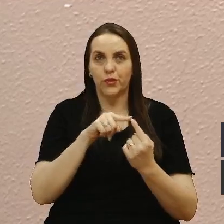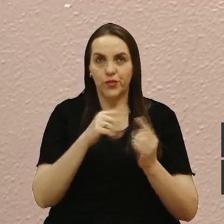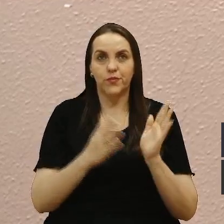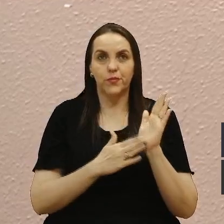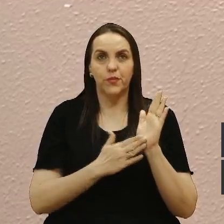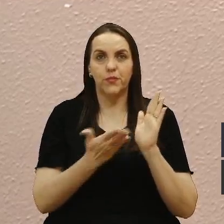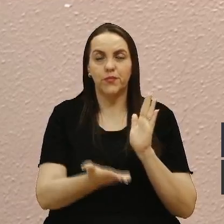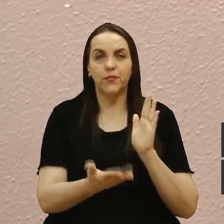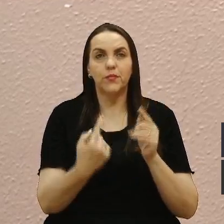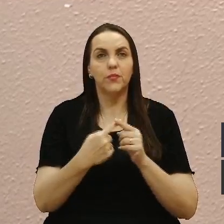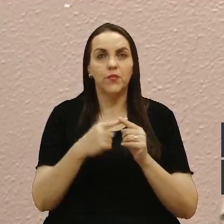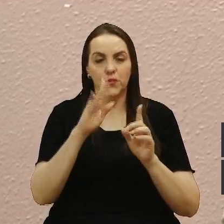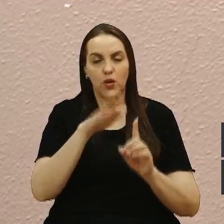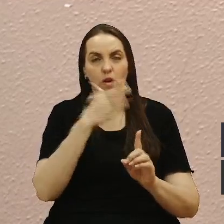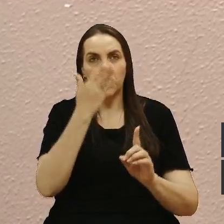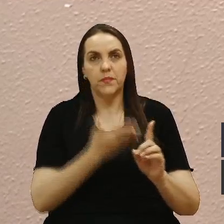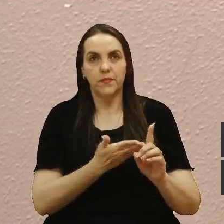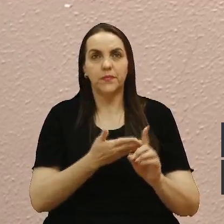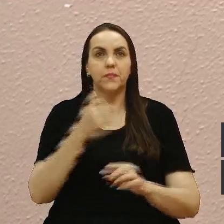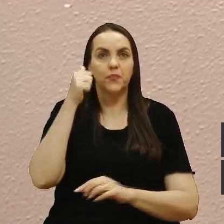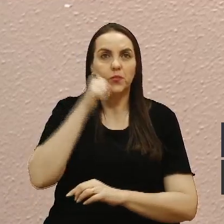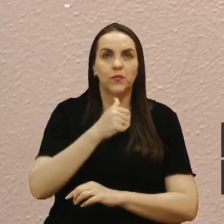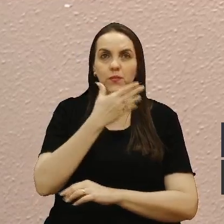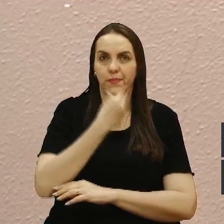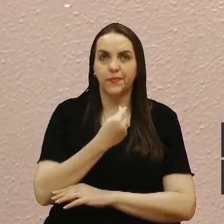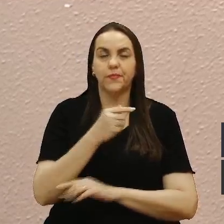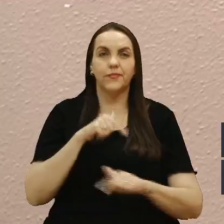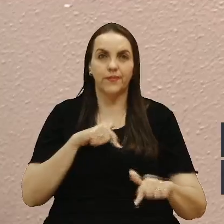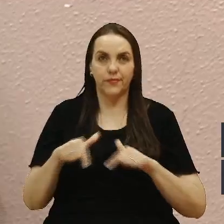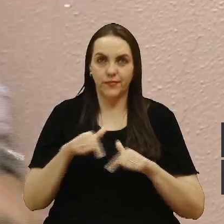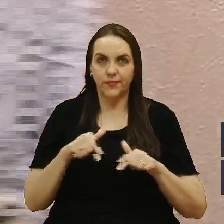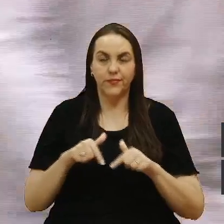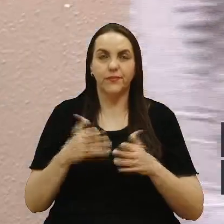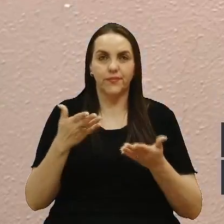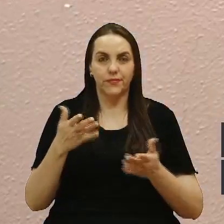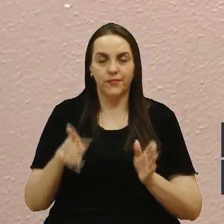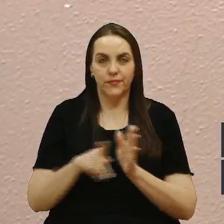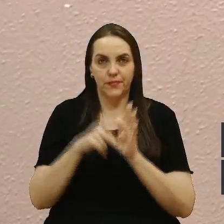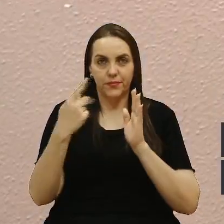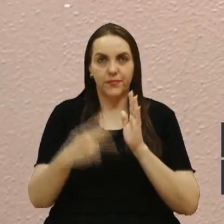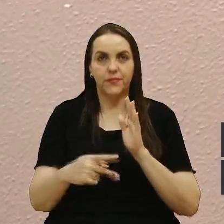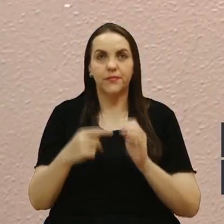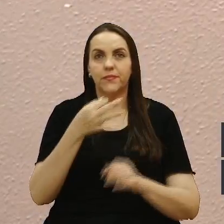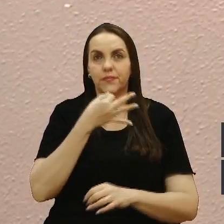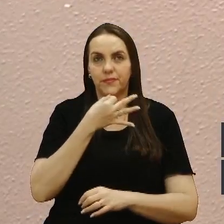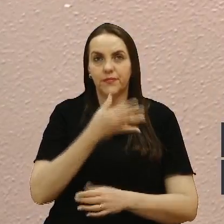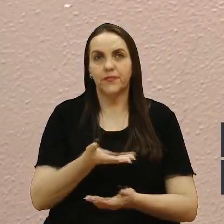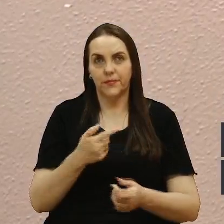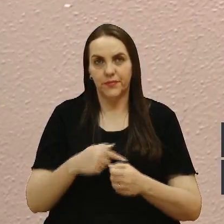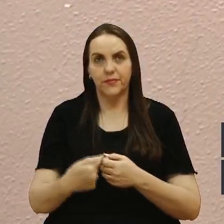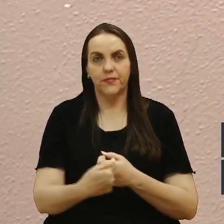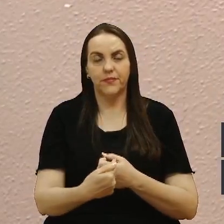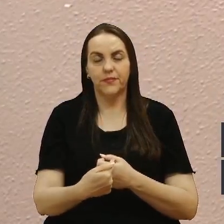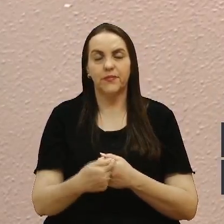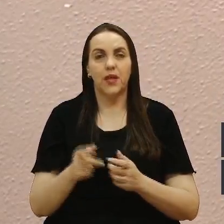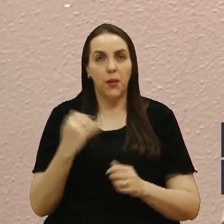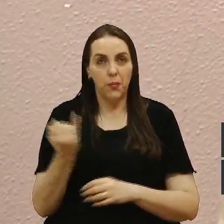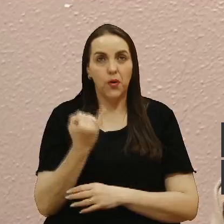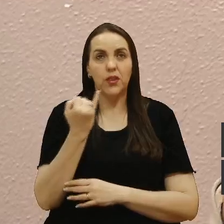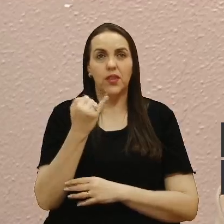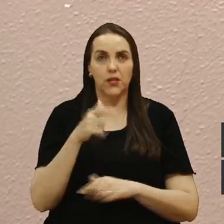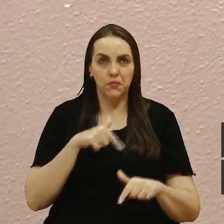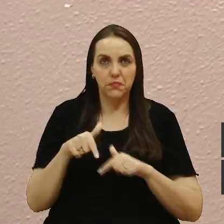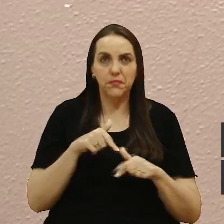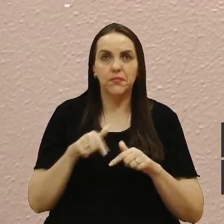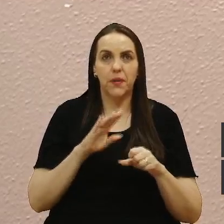homenageamos homens e mulheres, pessoas trabalhadoras da nossa cidade, que fizeram a diferença no bairro Fátima, que vieram